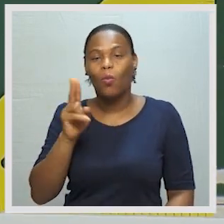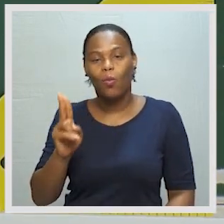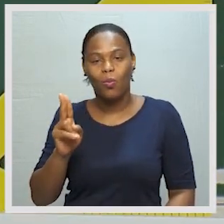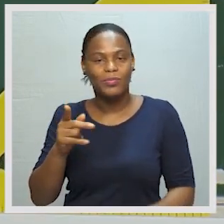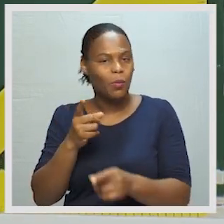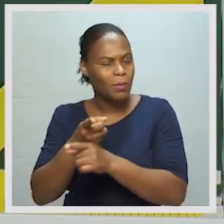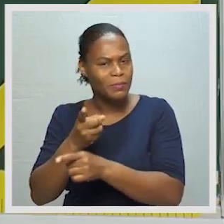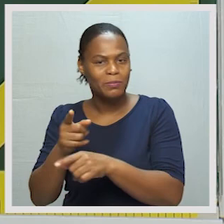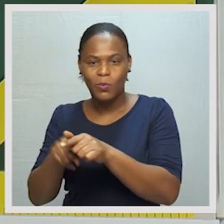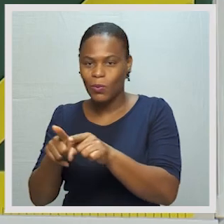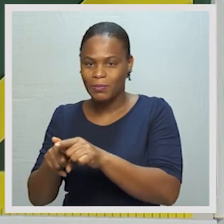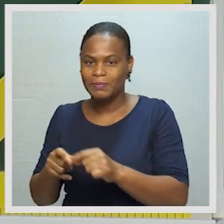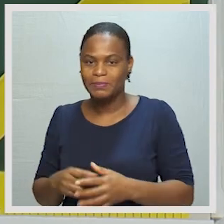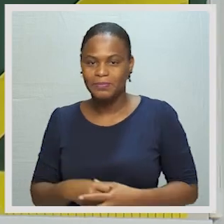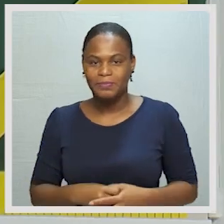U.